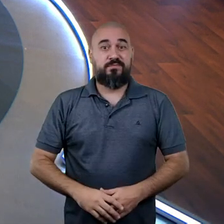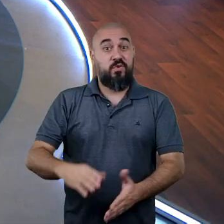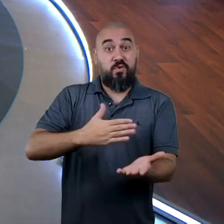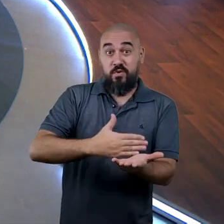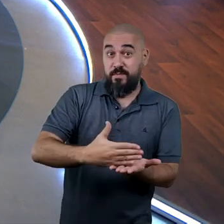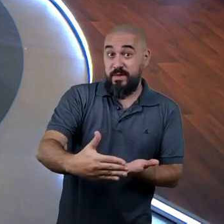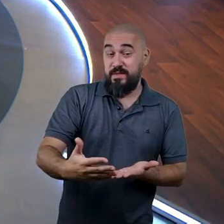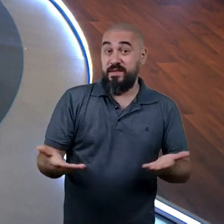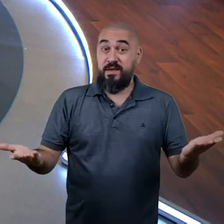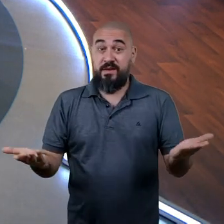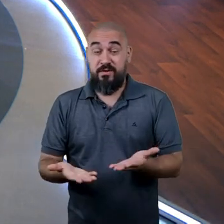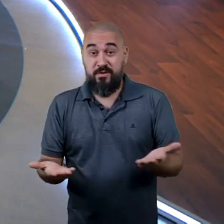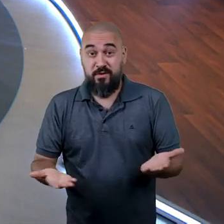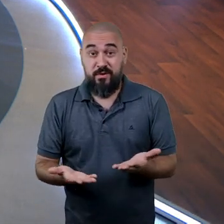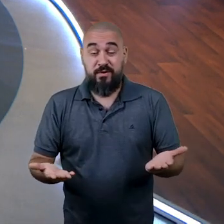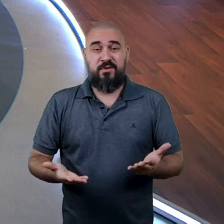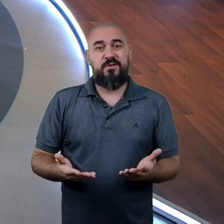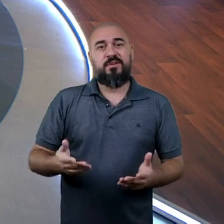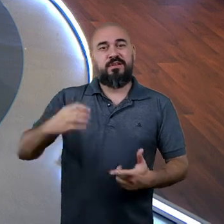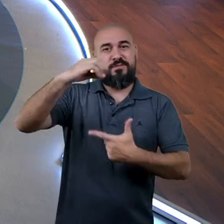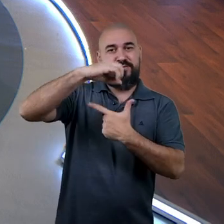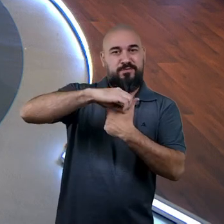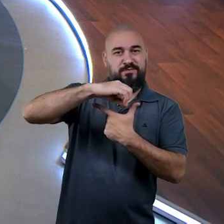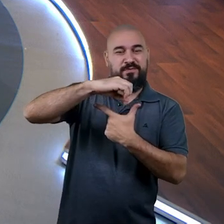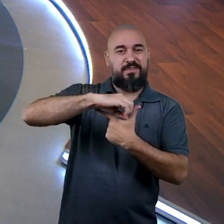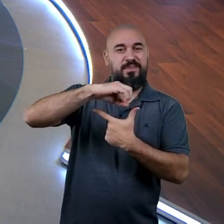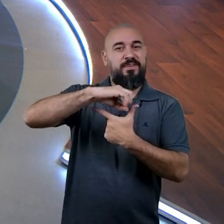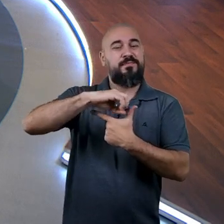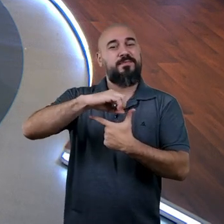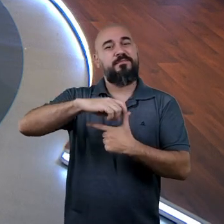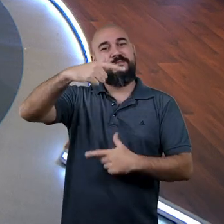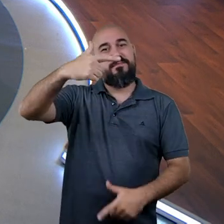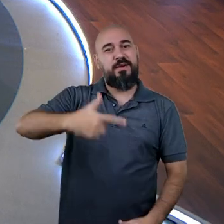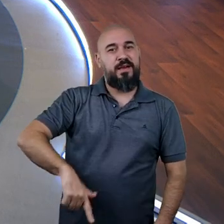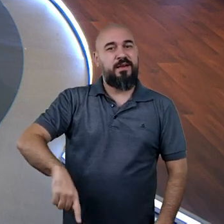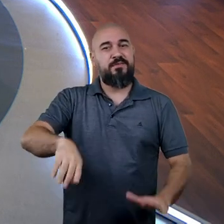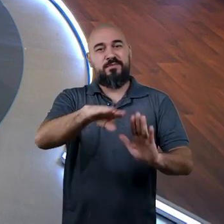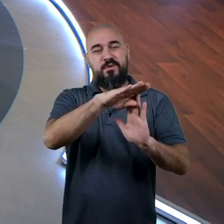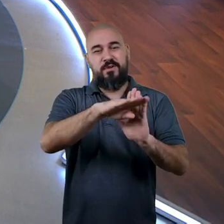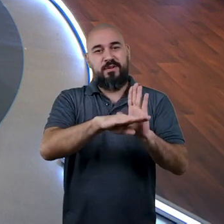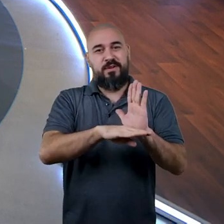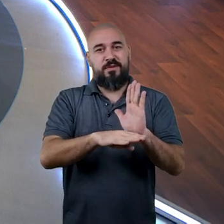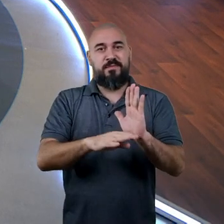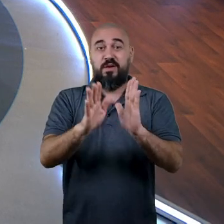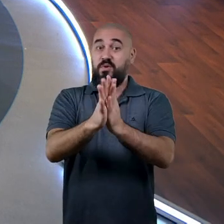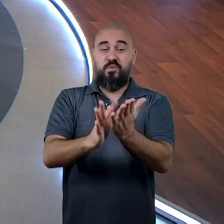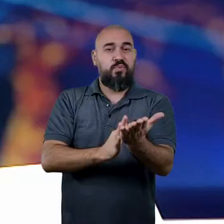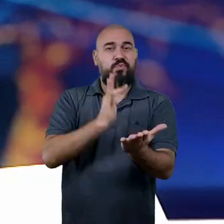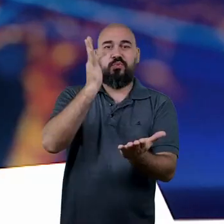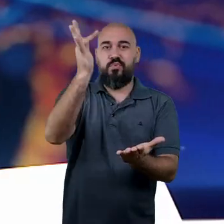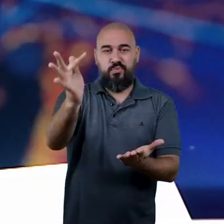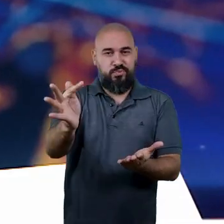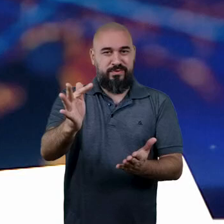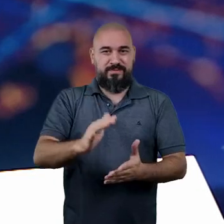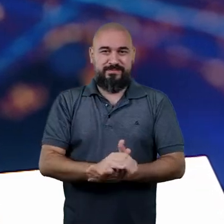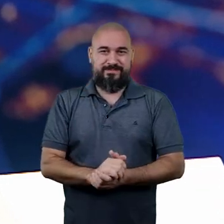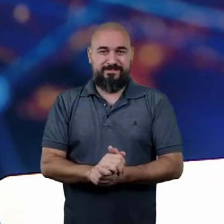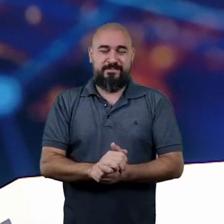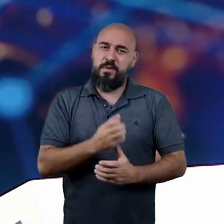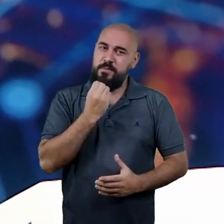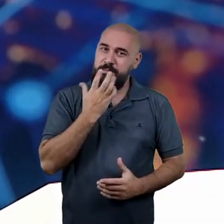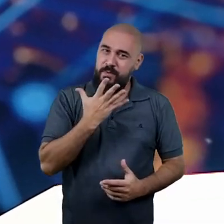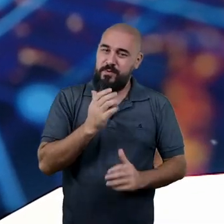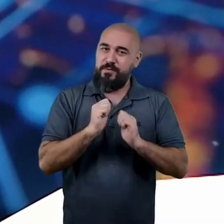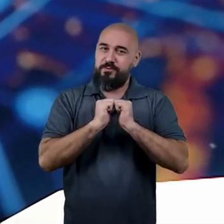Começa agora, na tela da TV Novo Tempo, mais um programa Arena do Futuro. Que bom ter você